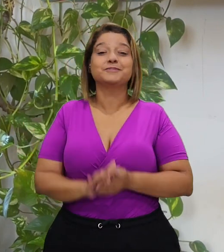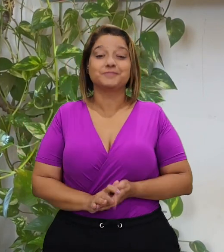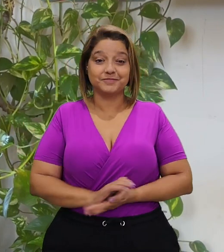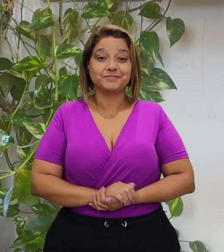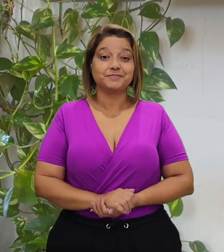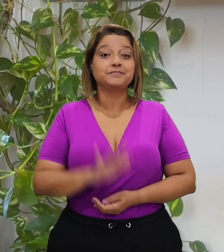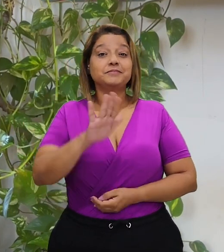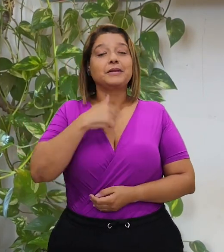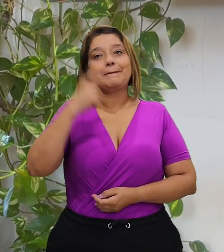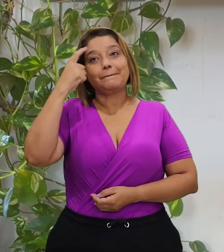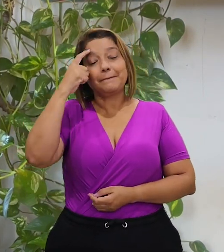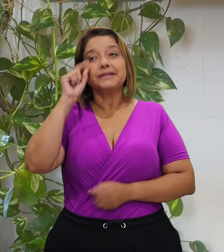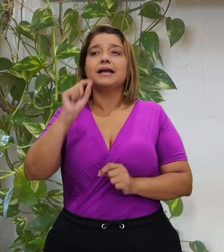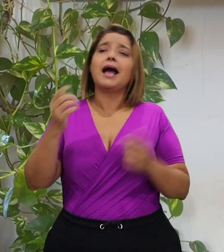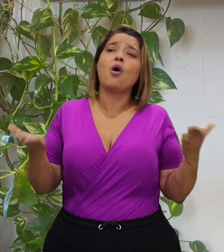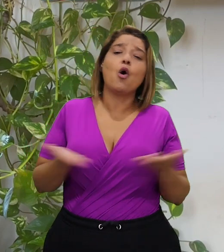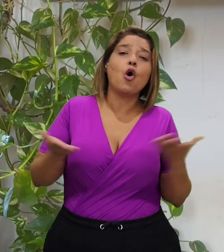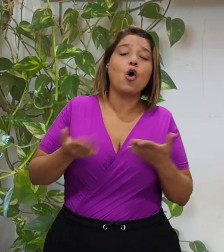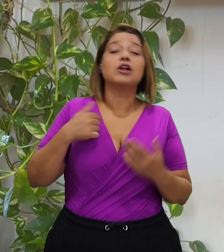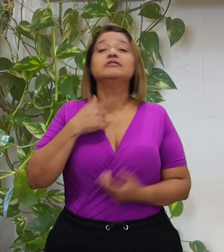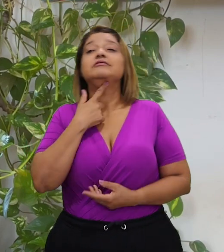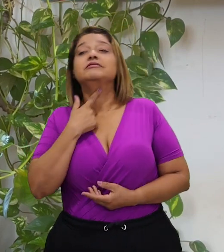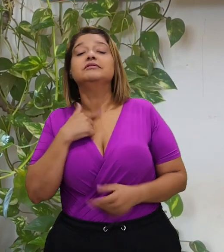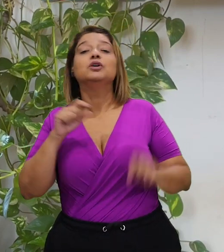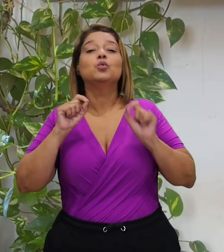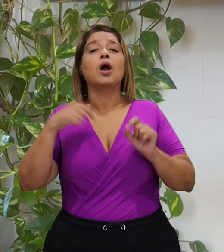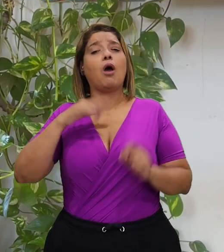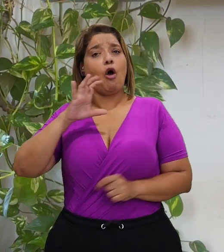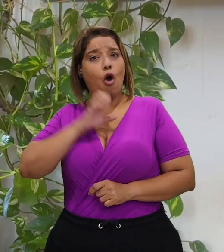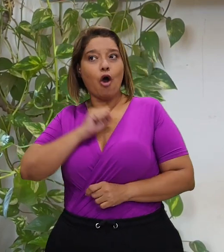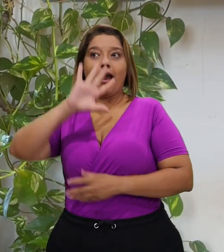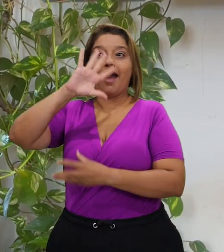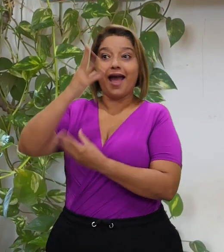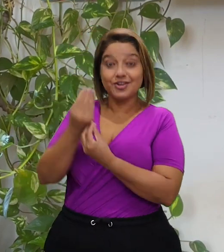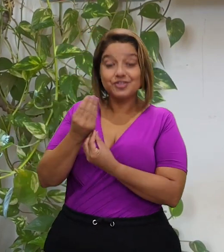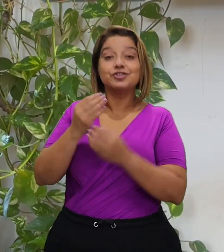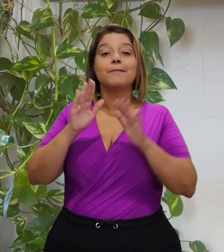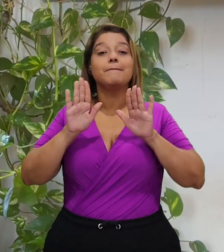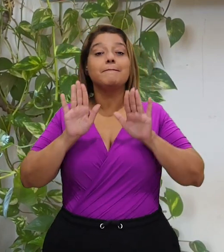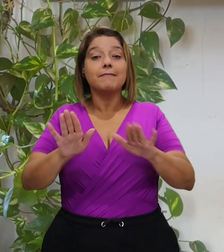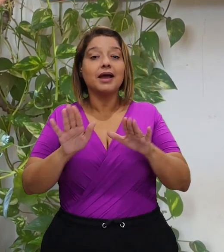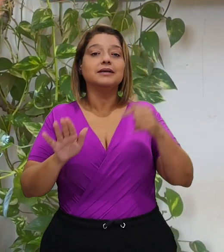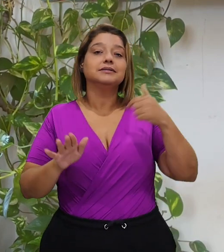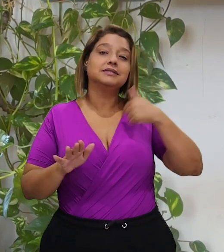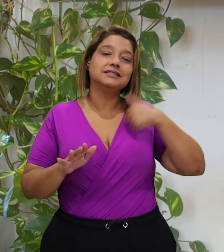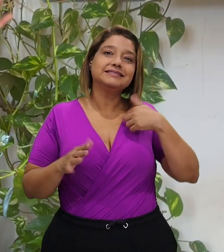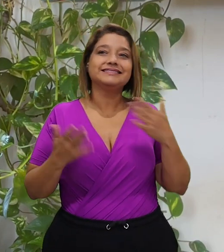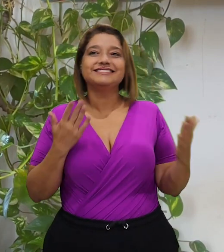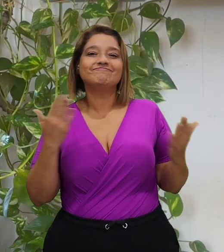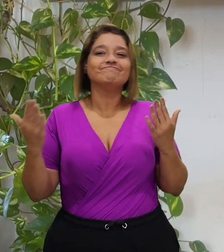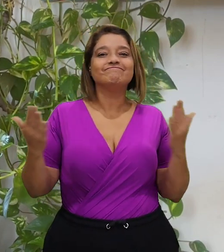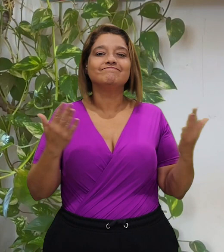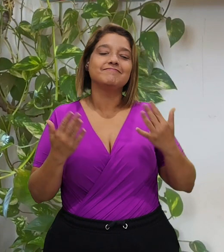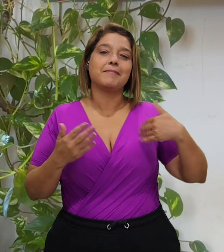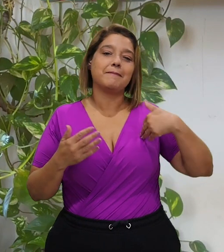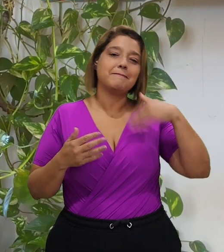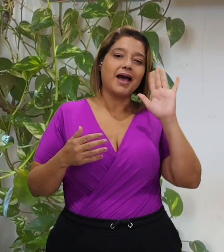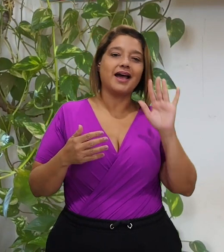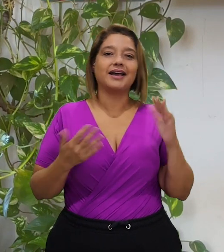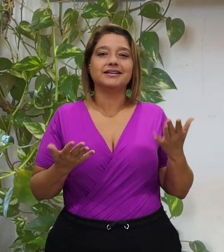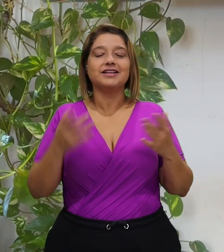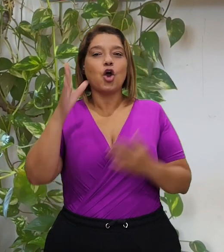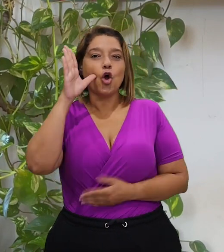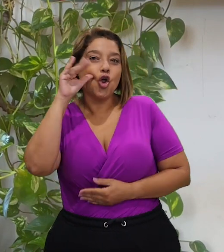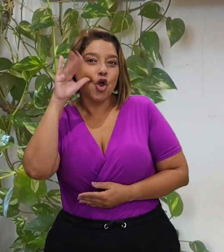com pessoas. E aí, quando eu fui prestar o vestibular, eu pensei, e agora? O que eu quero? Escolhi artes, mas eu queria um monte de coisa. Eu acho que